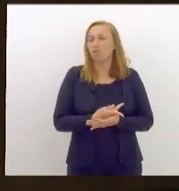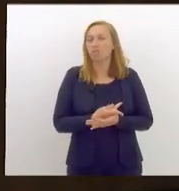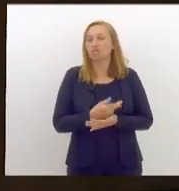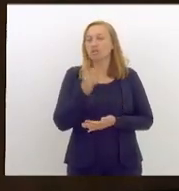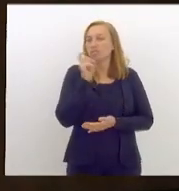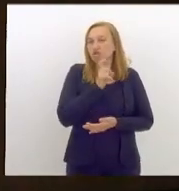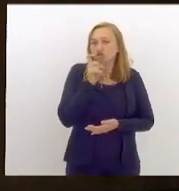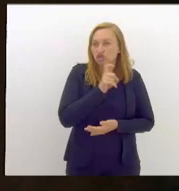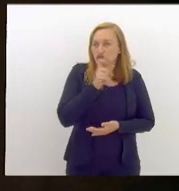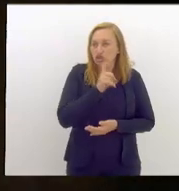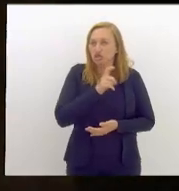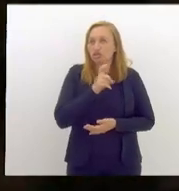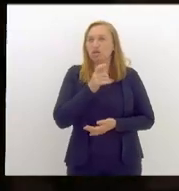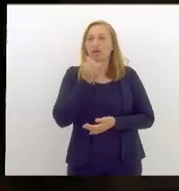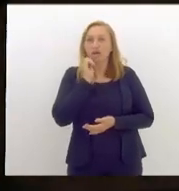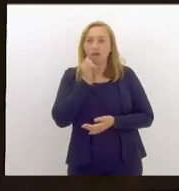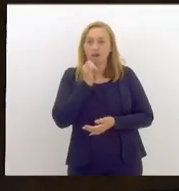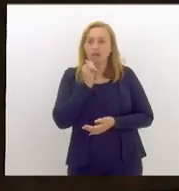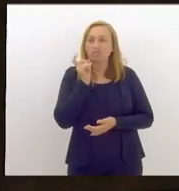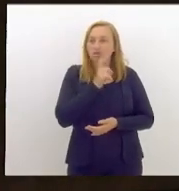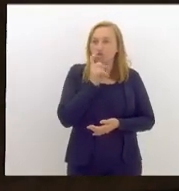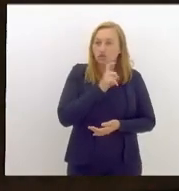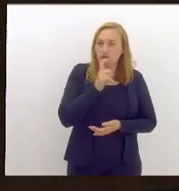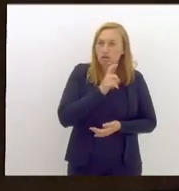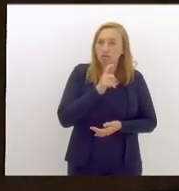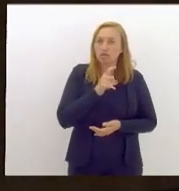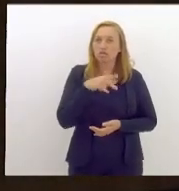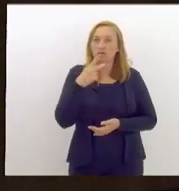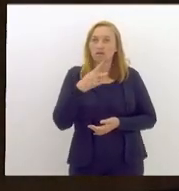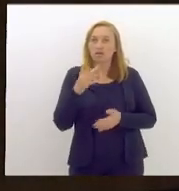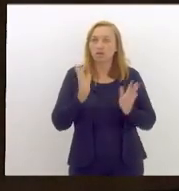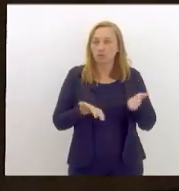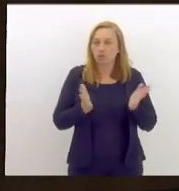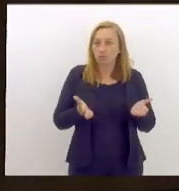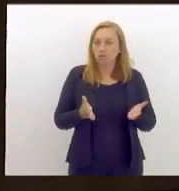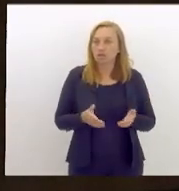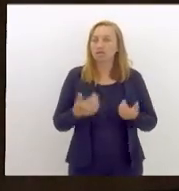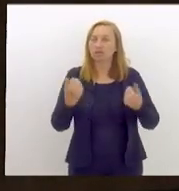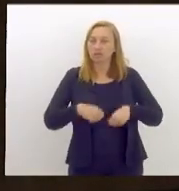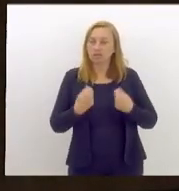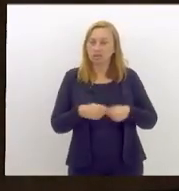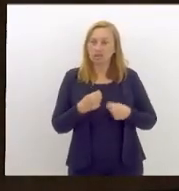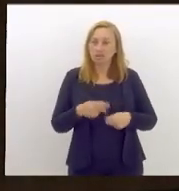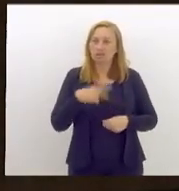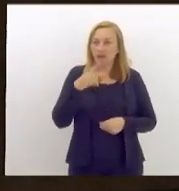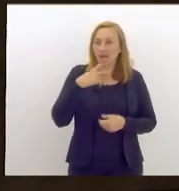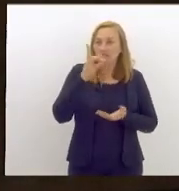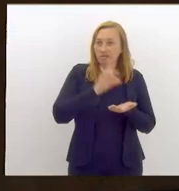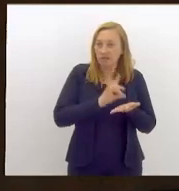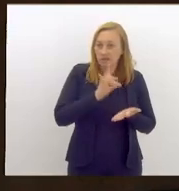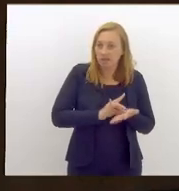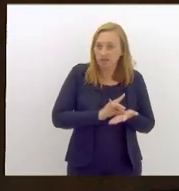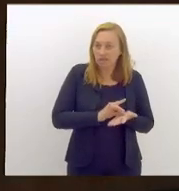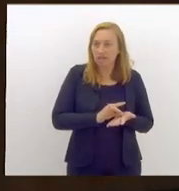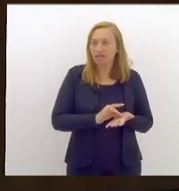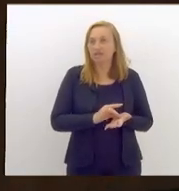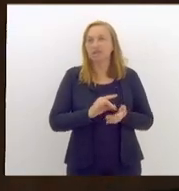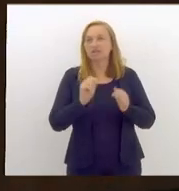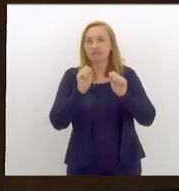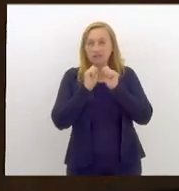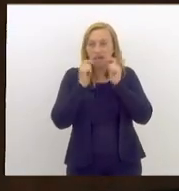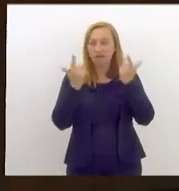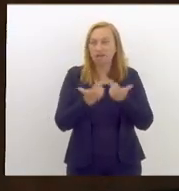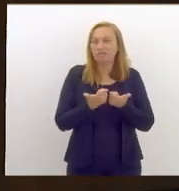da mentira da narrativa mentirosa que se estabelece aqui hoje é necessário trazer essas verdades é Vanguarda na Assembleia